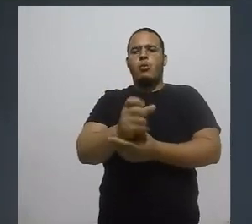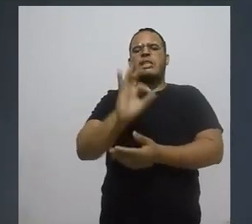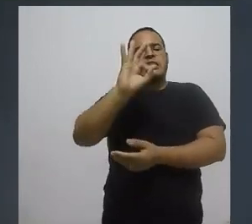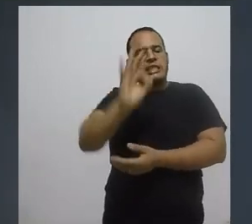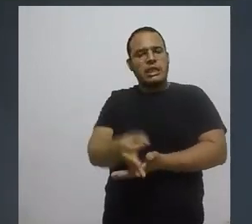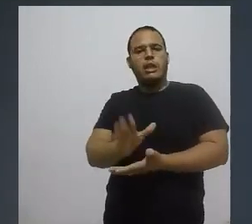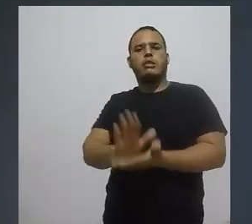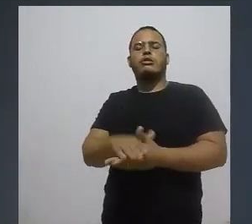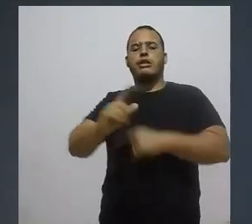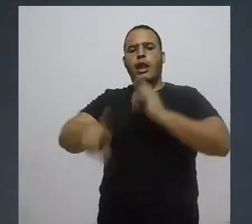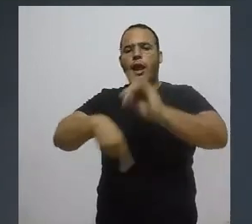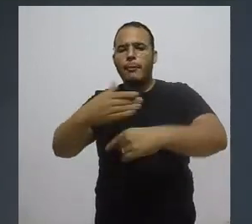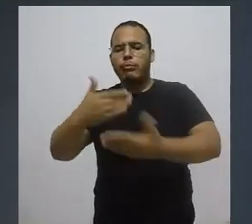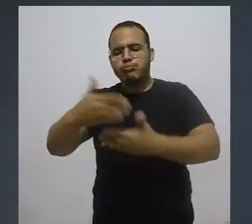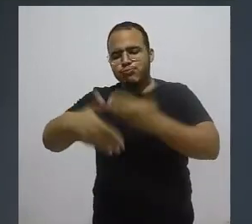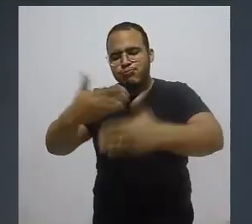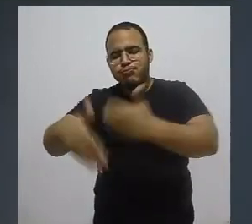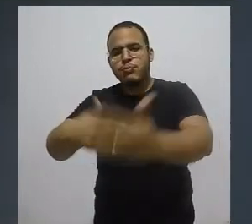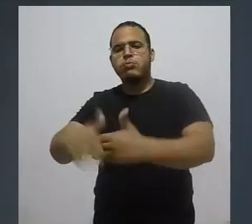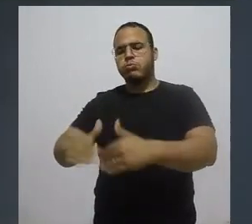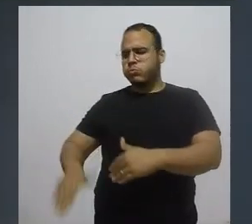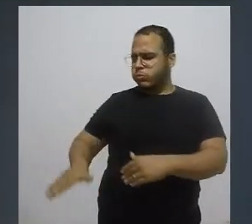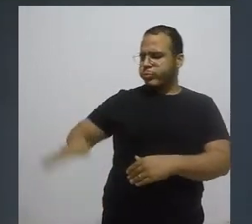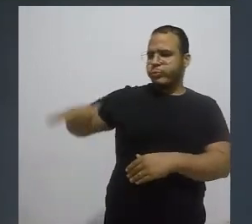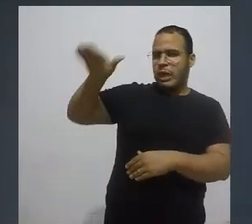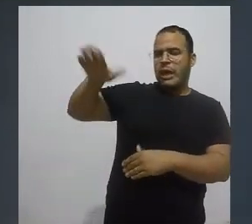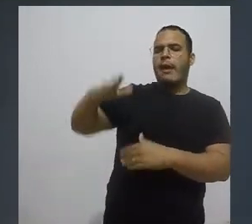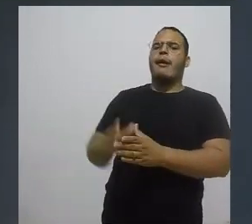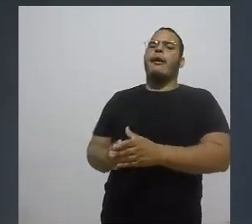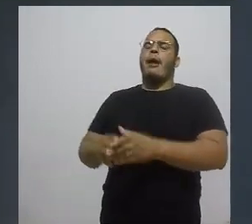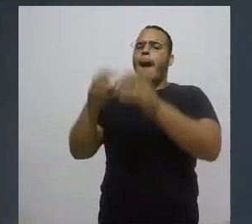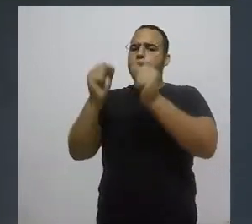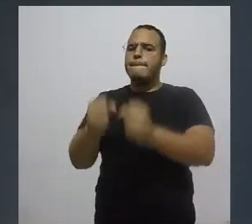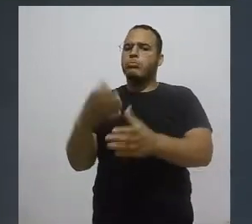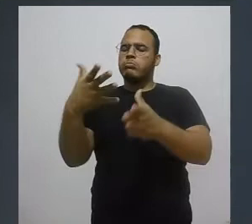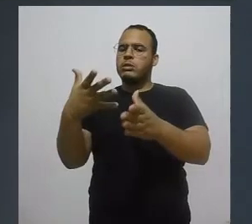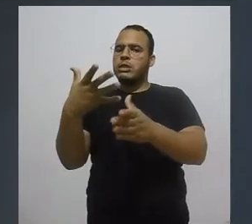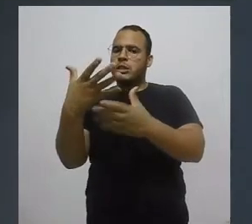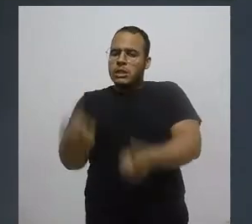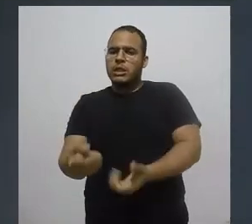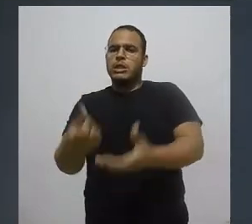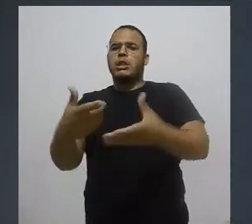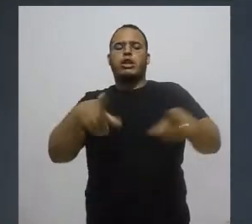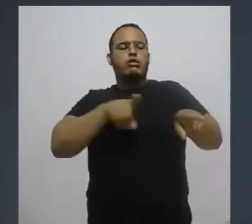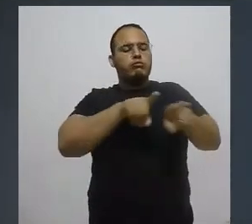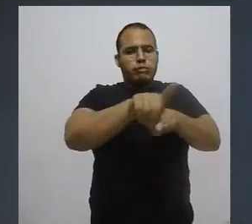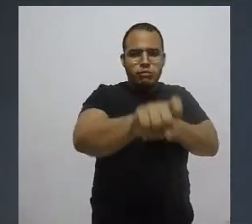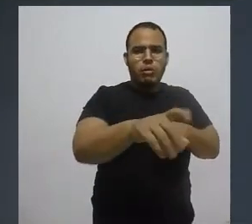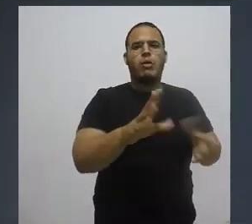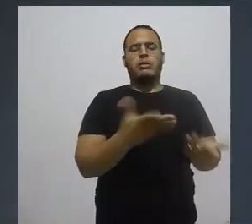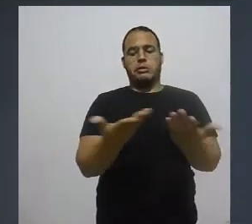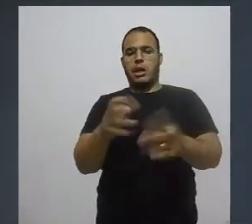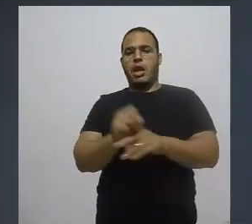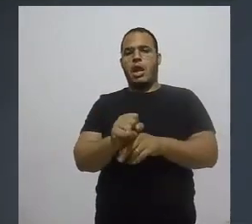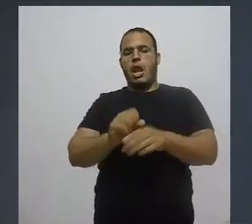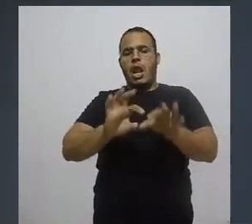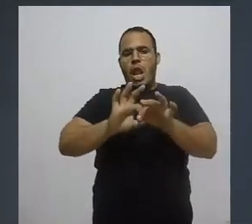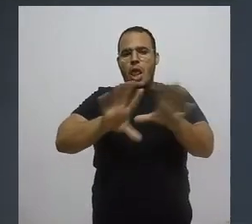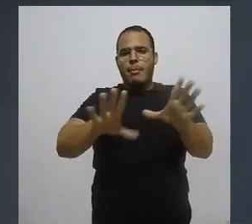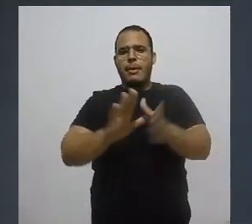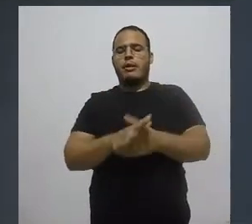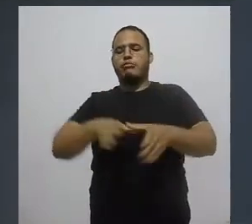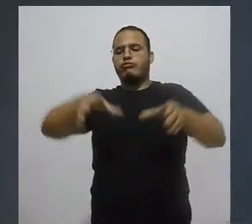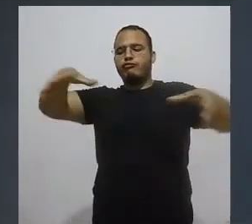vão amadurecendo, certo? Esses óvulos, como eu falei, eles amadurecem e vão sendo liberados pelos